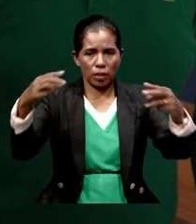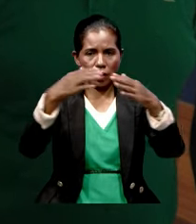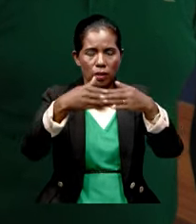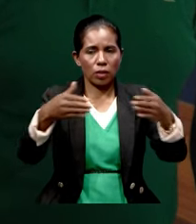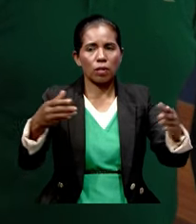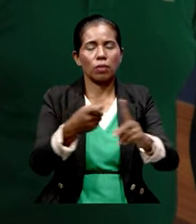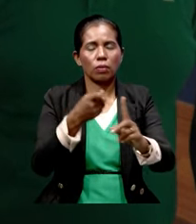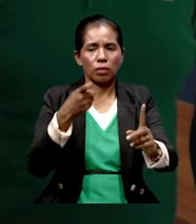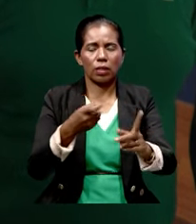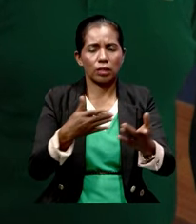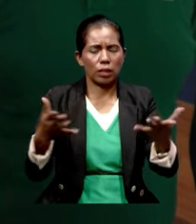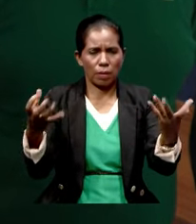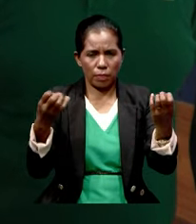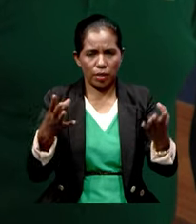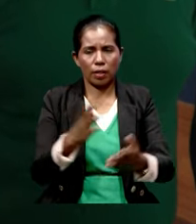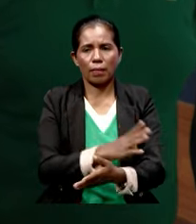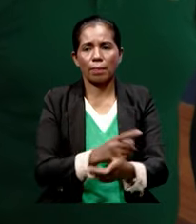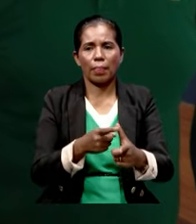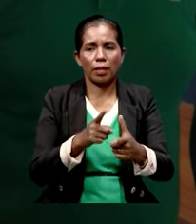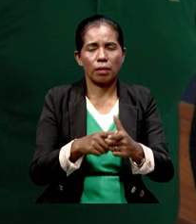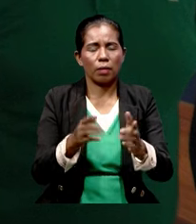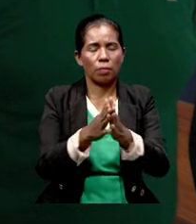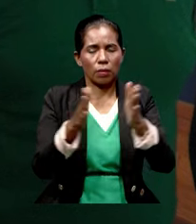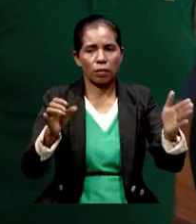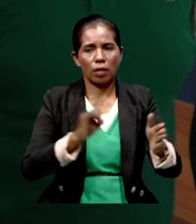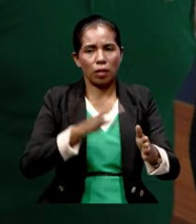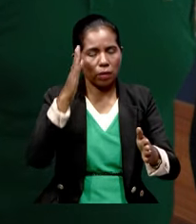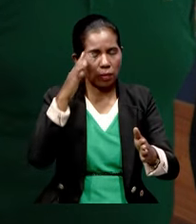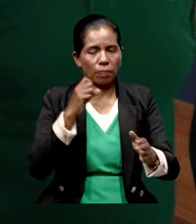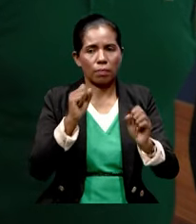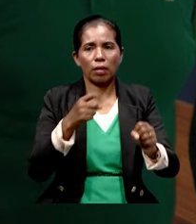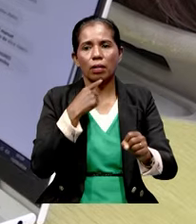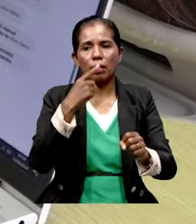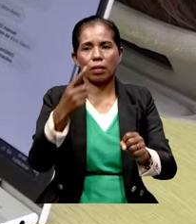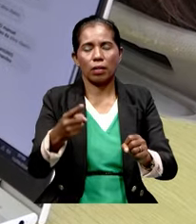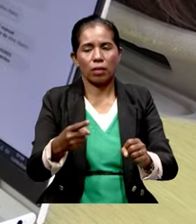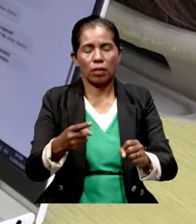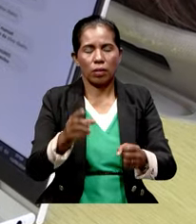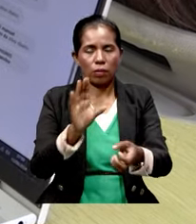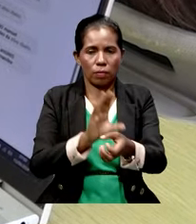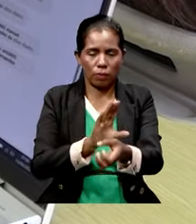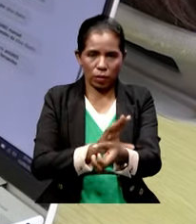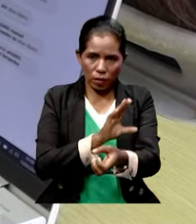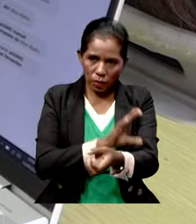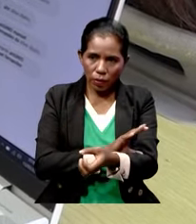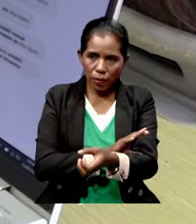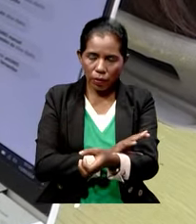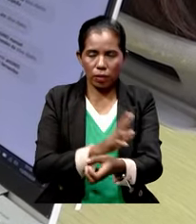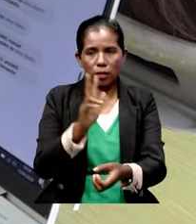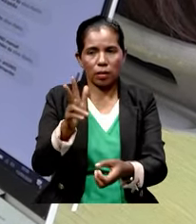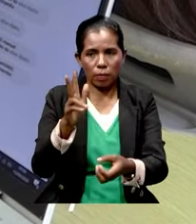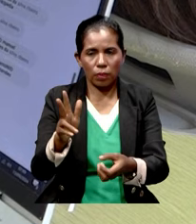hosia sores e a lara ne buat bot na be a honem bela teme ne e a computador tolu